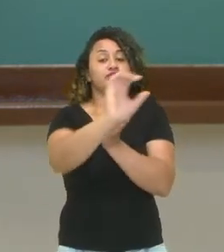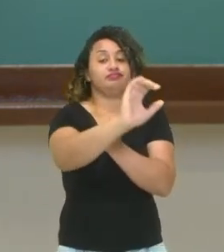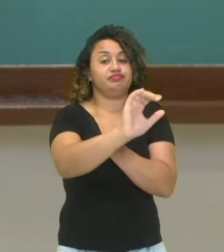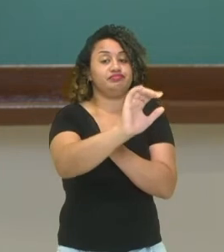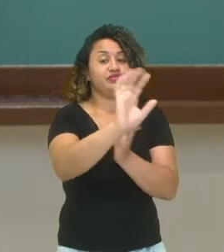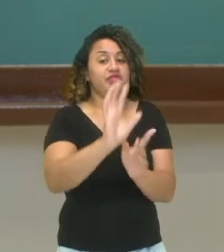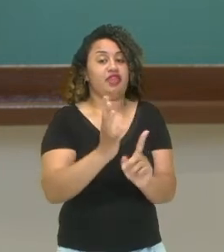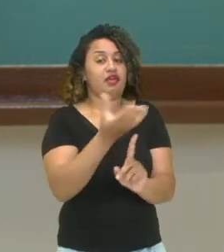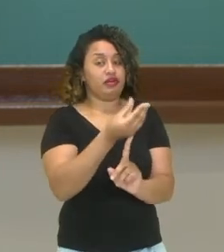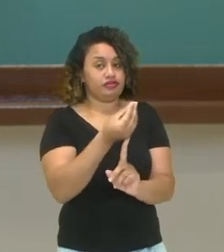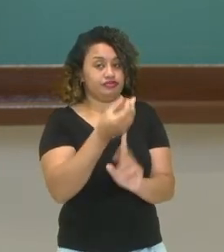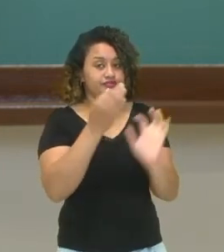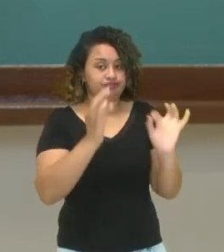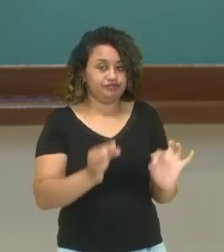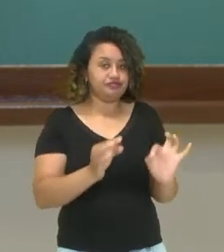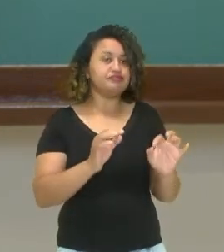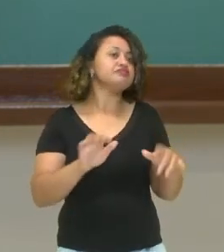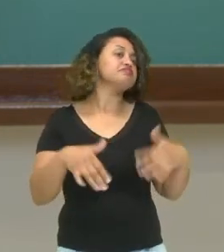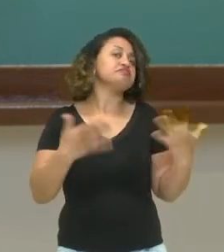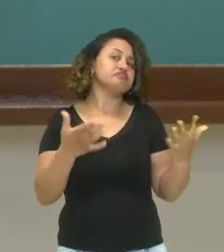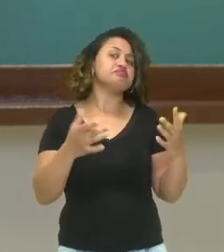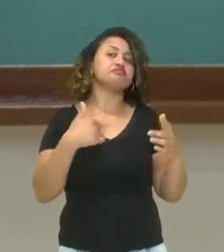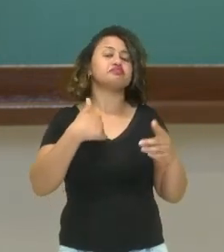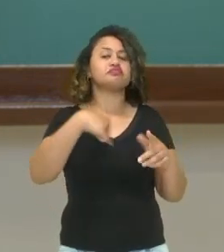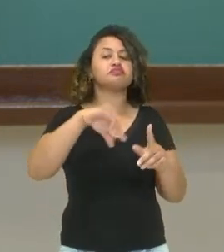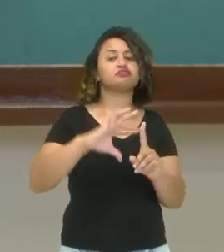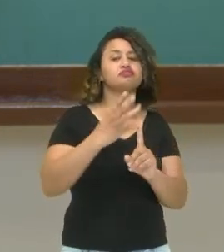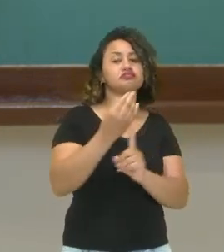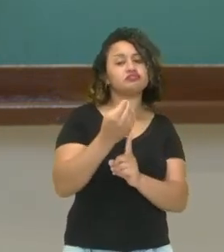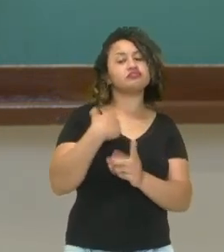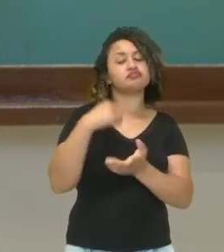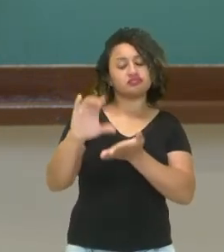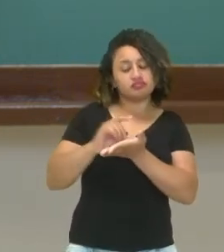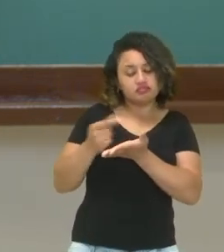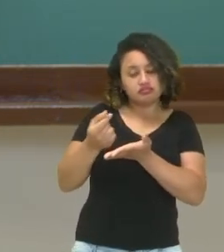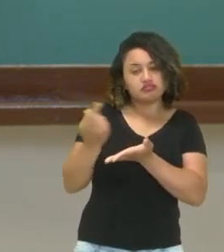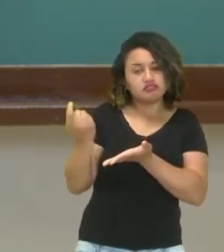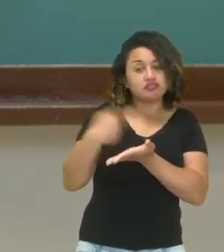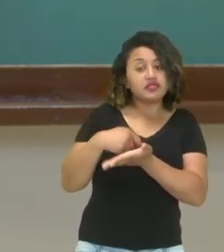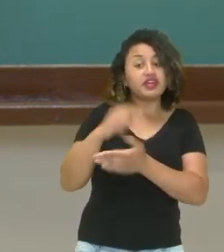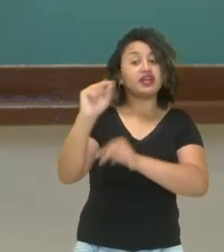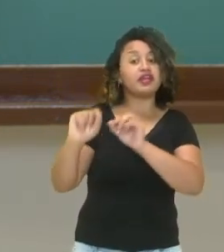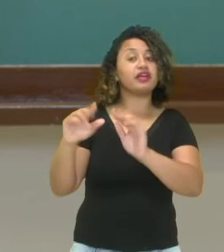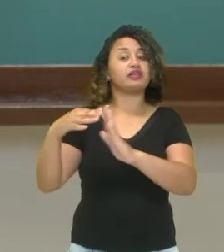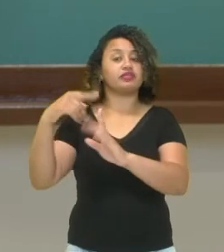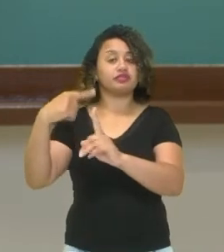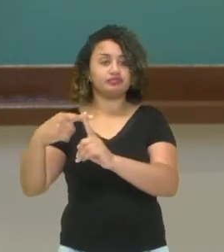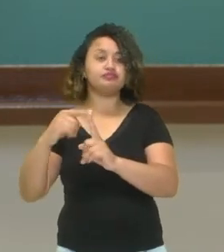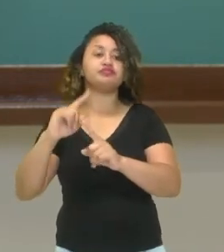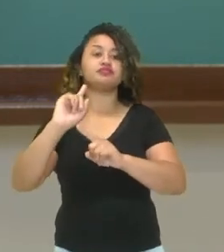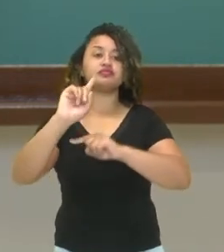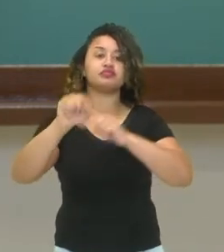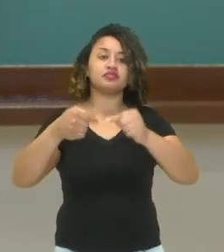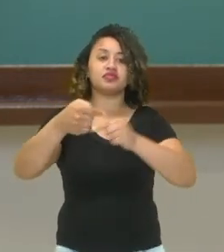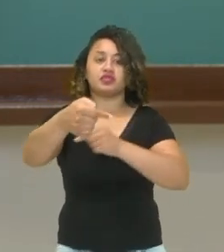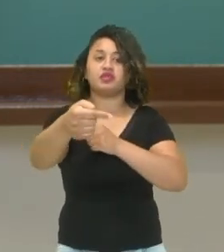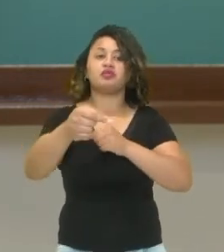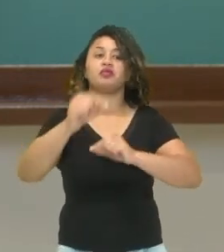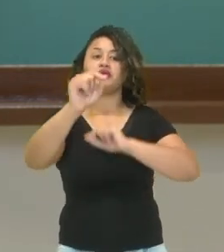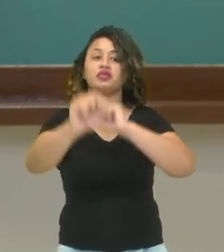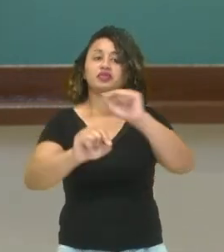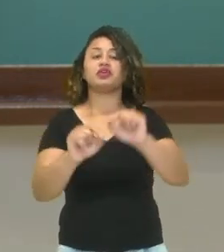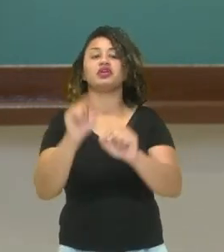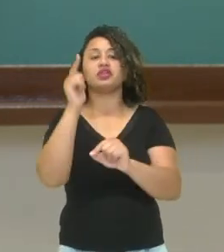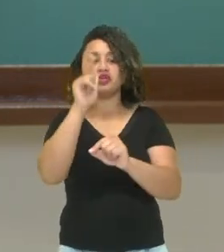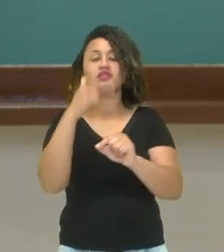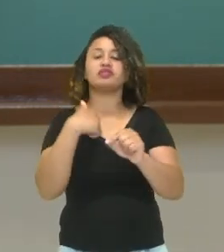das artes, né? Então, inevitavelmente, os artistas ganhavam dinheiro com isso, né? Que futuramente conseguiu fundos suficientes para o futuro artista conseguir